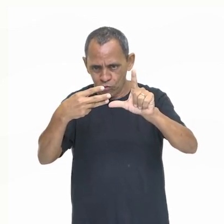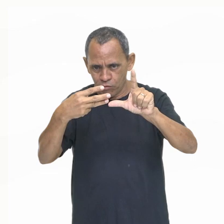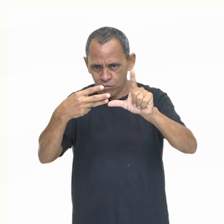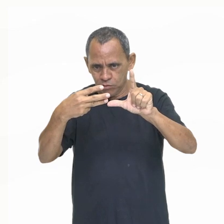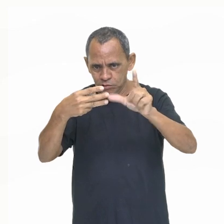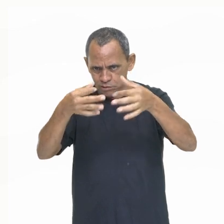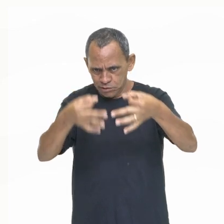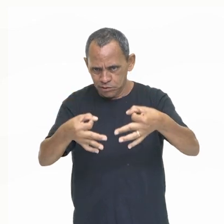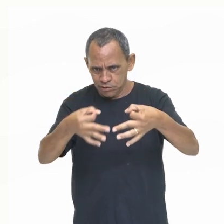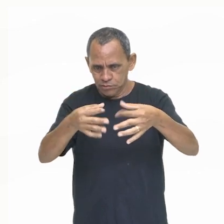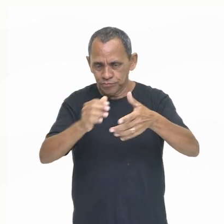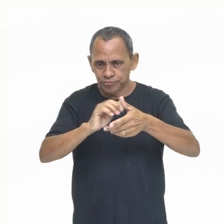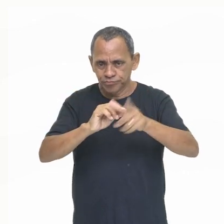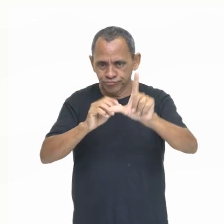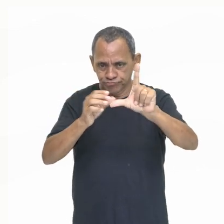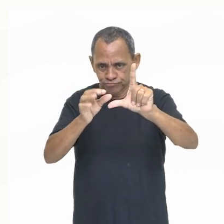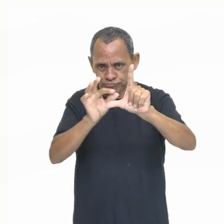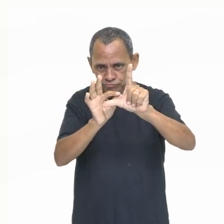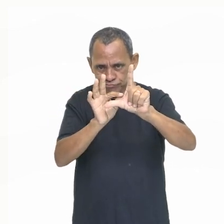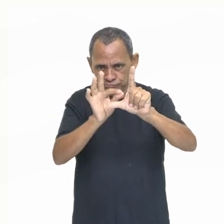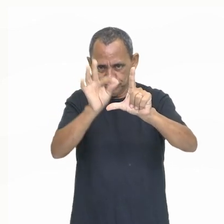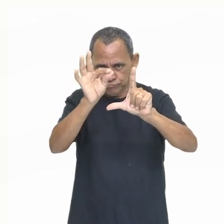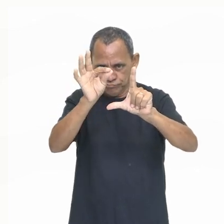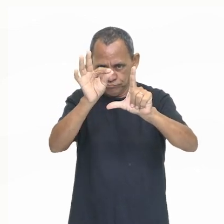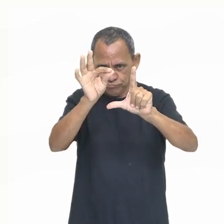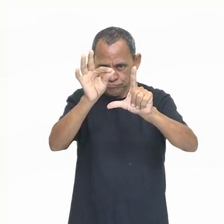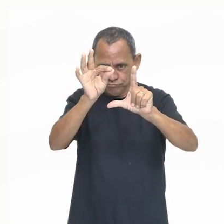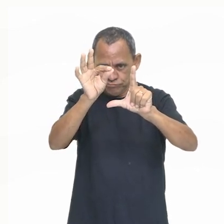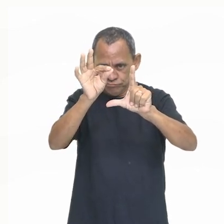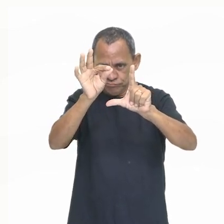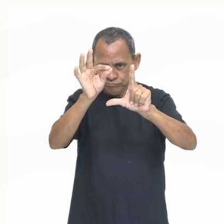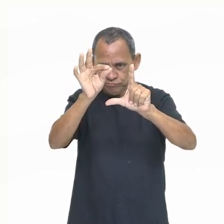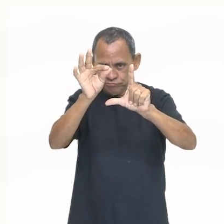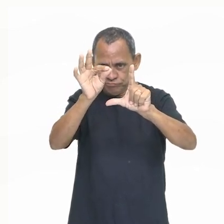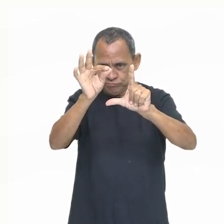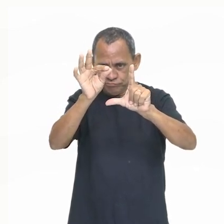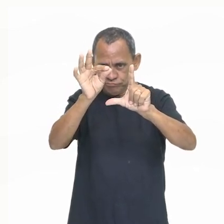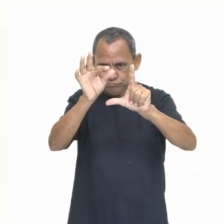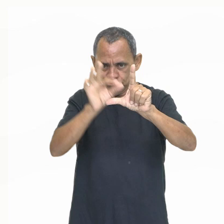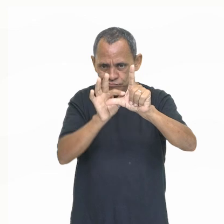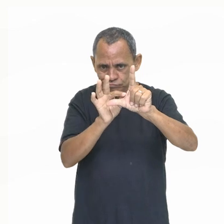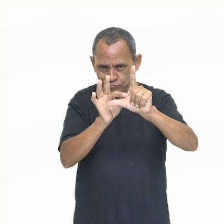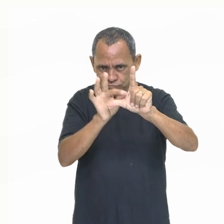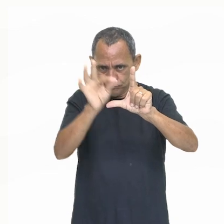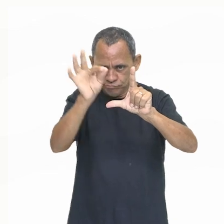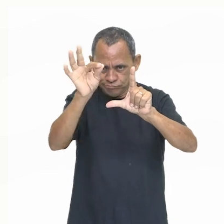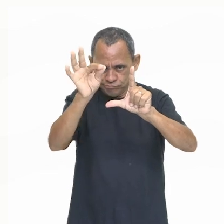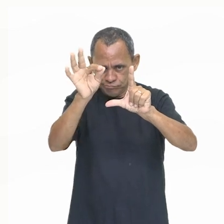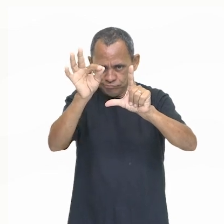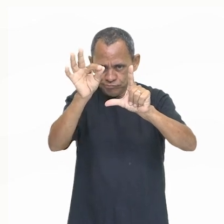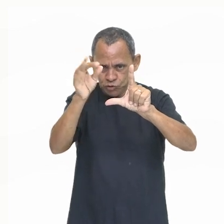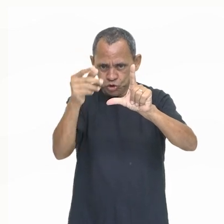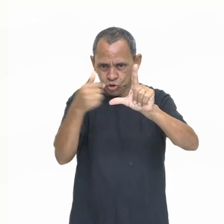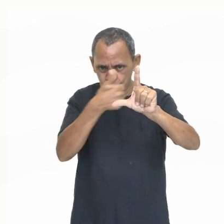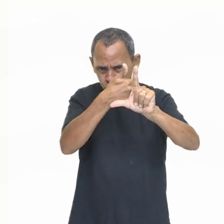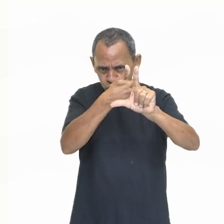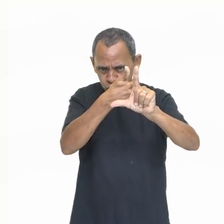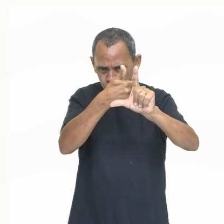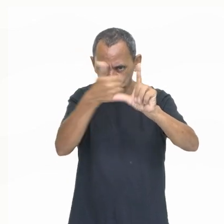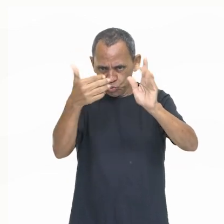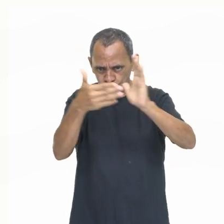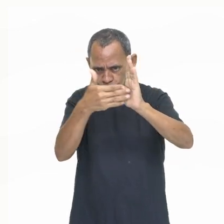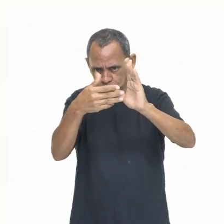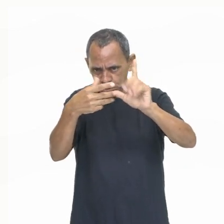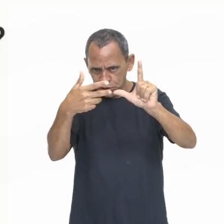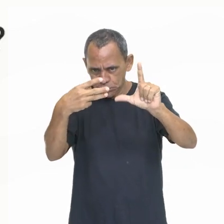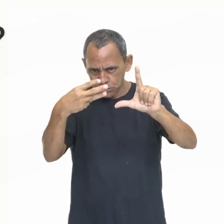3, essa função ela é crescente. Certo? Então, como é que a gente escreve a resposta para essa situação? Para qual intervalo ela é crescente? Então, ela